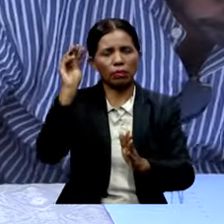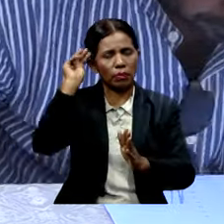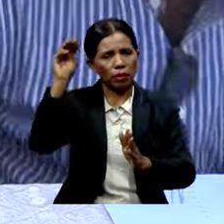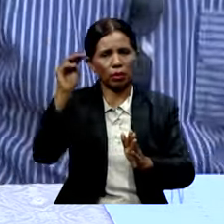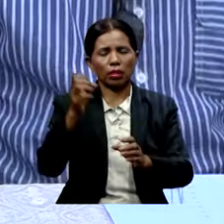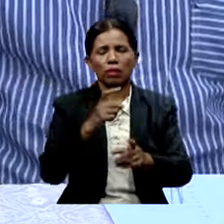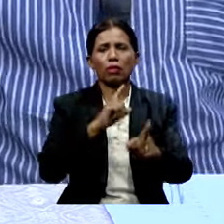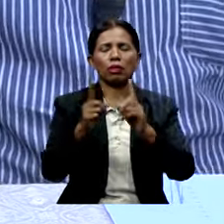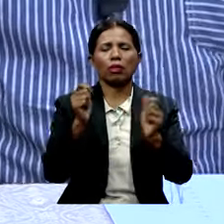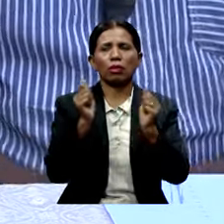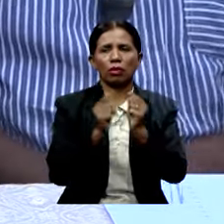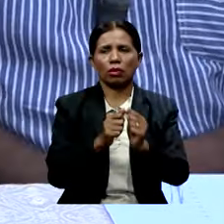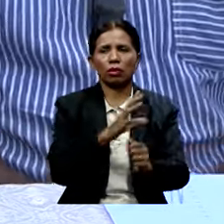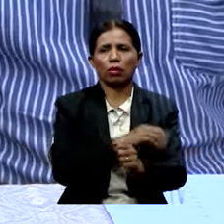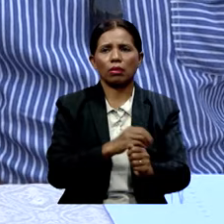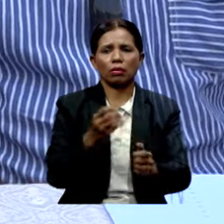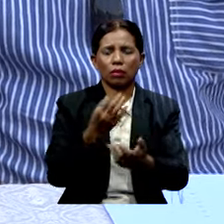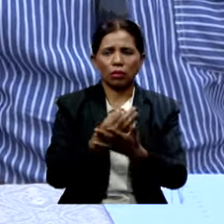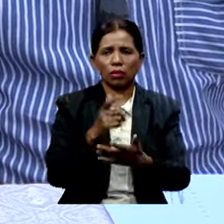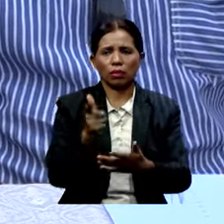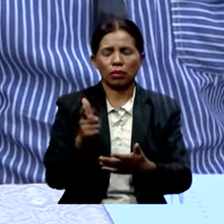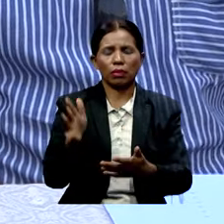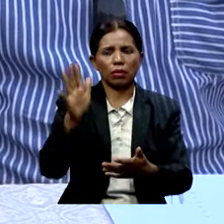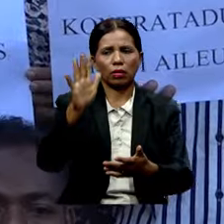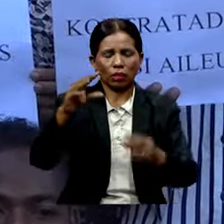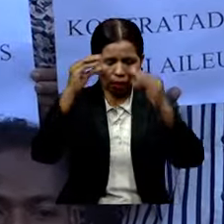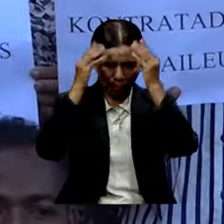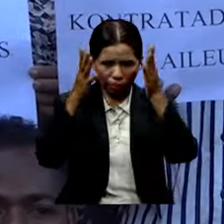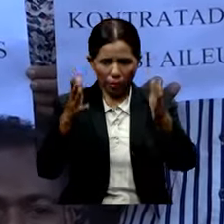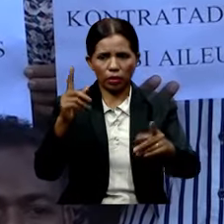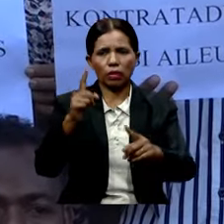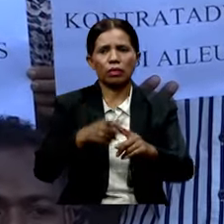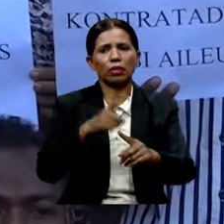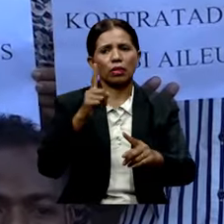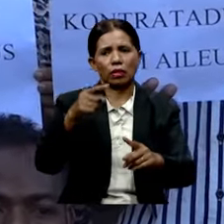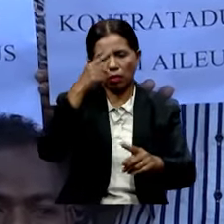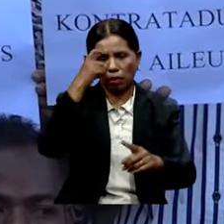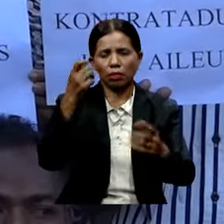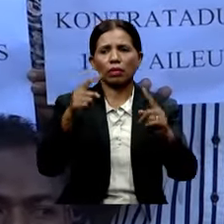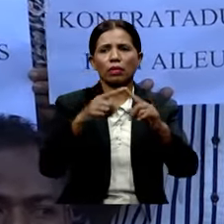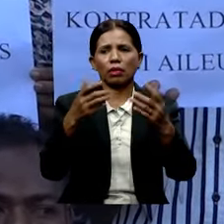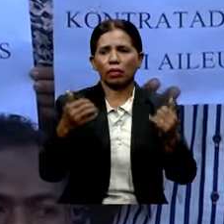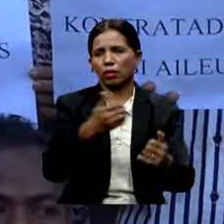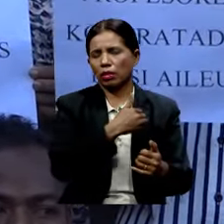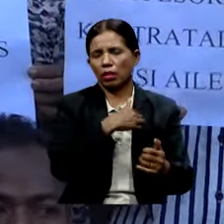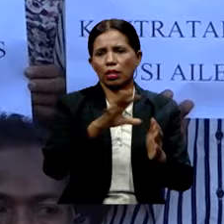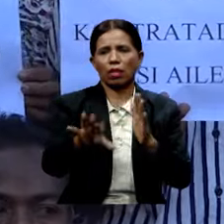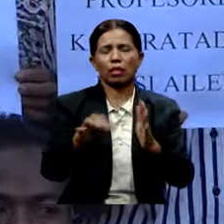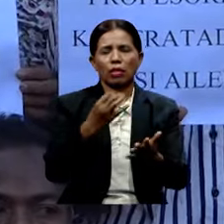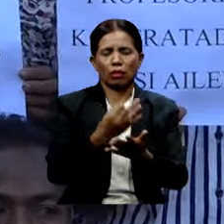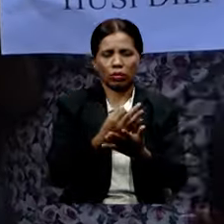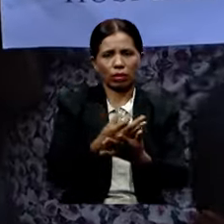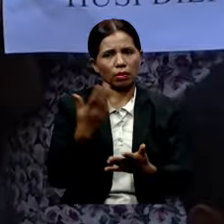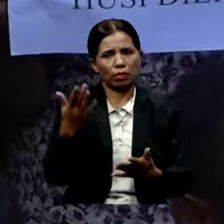atual clarificação quando ba subsídio dólar o anulo recém lima ba manor in sira cada fulan. Tamba to ohin lorom balon sidau hetan subsídio